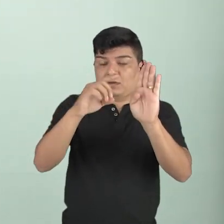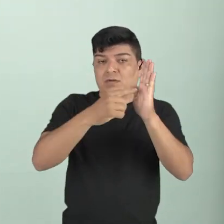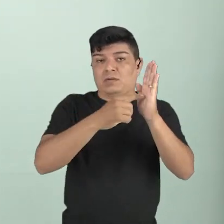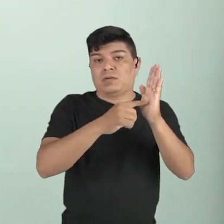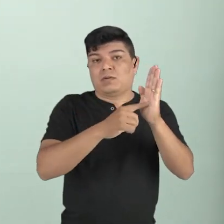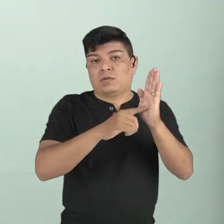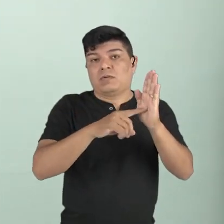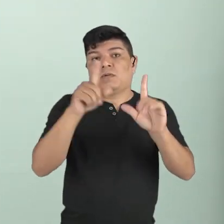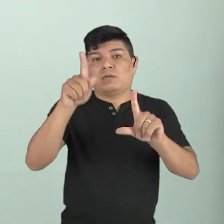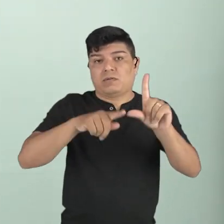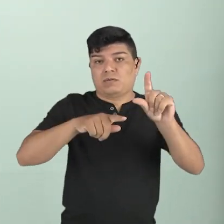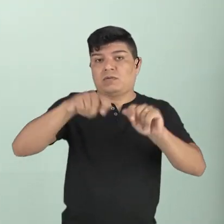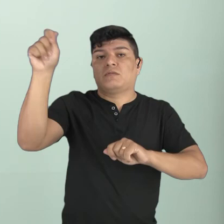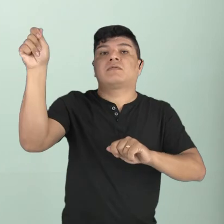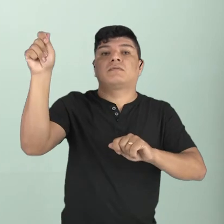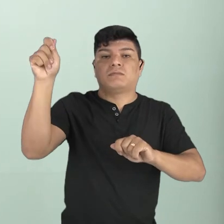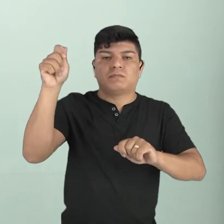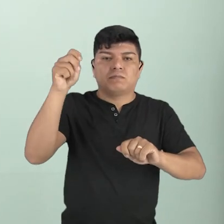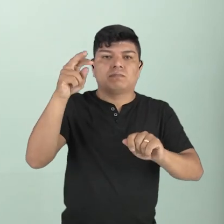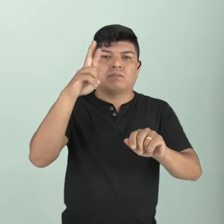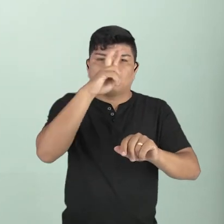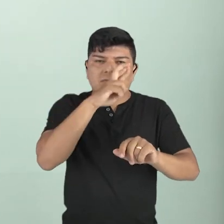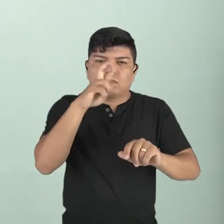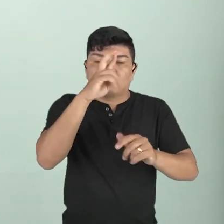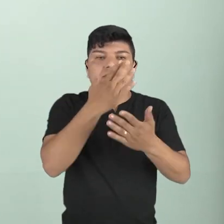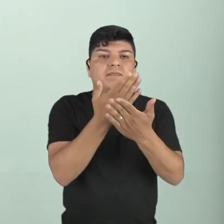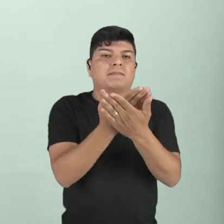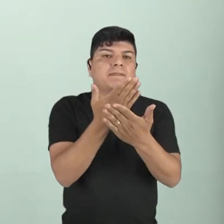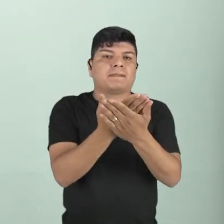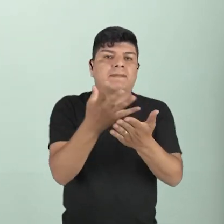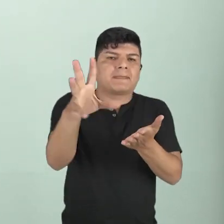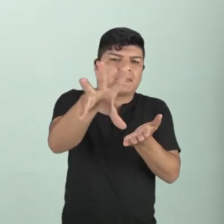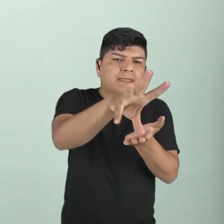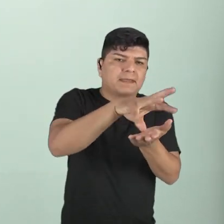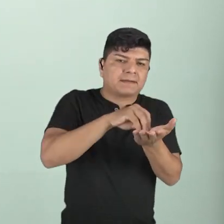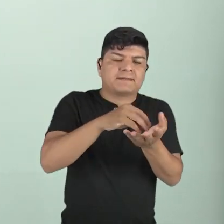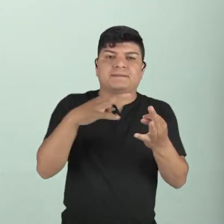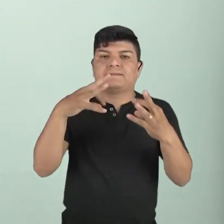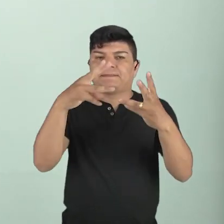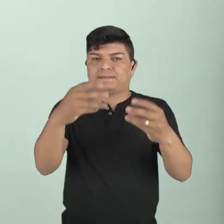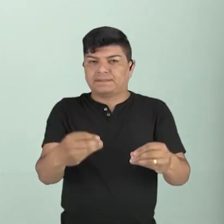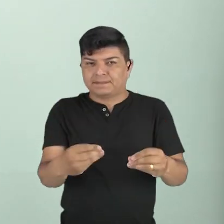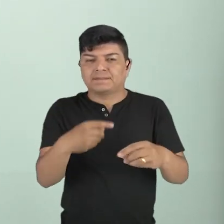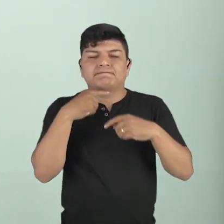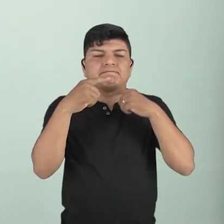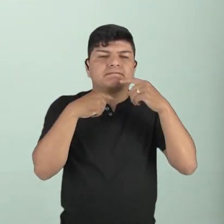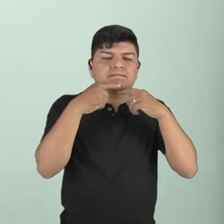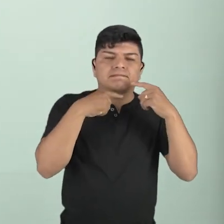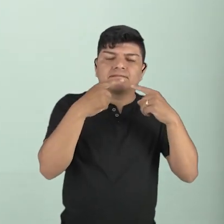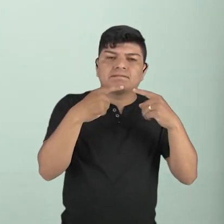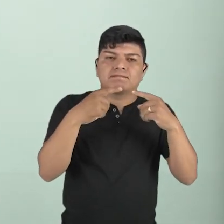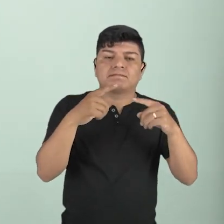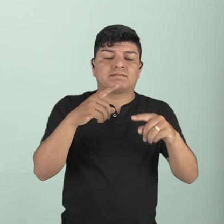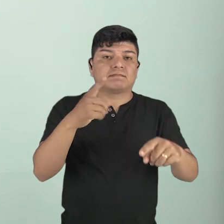eduque.acre, verifiquem as nossas aulas, façam as anotações, retirem as dúvidas